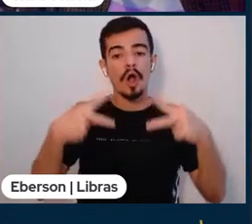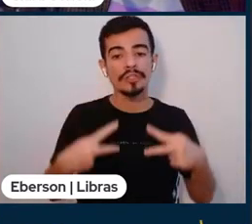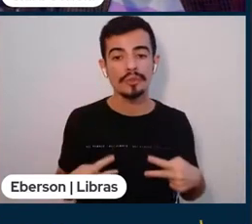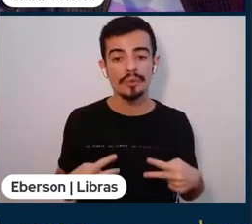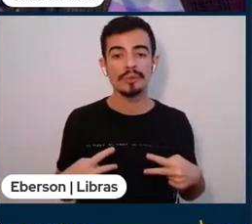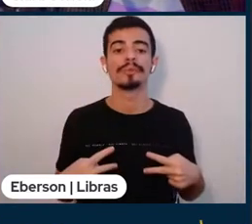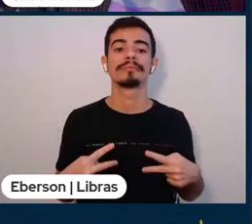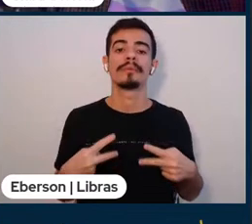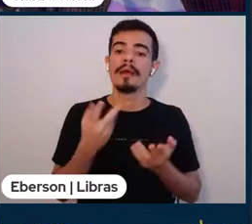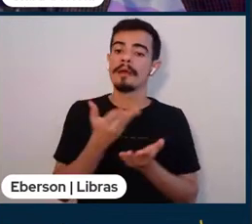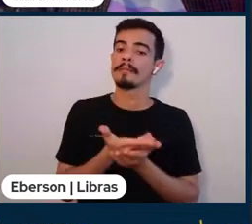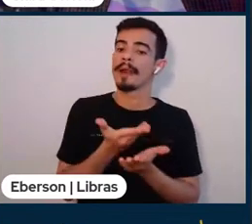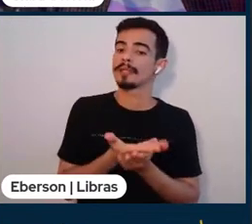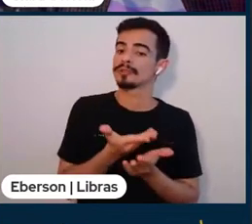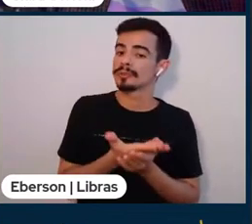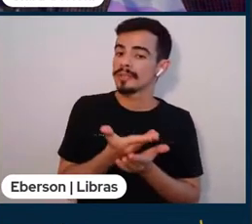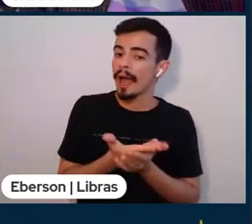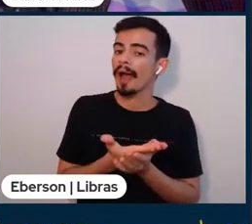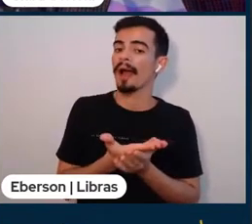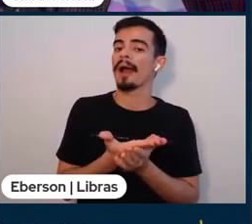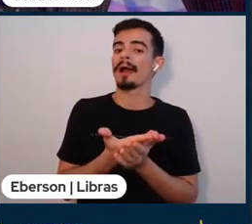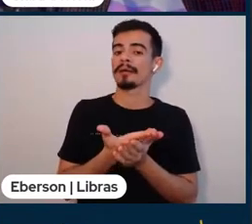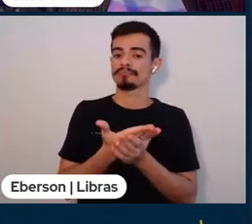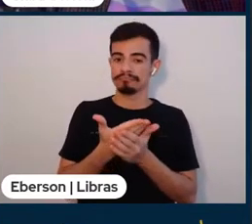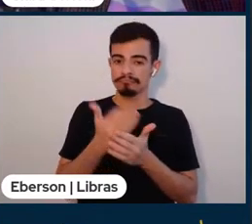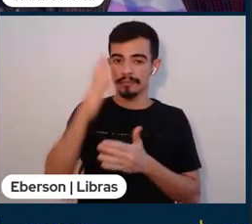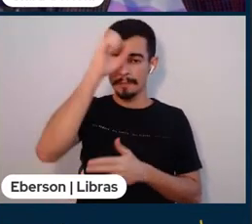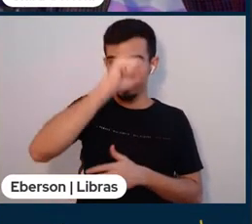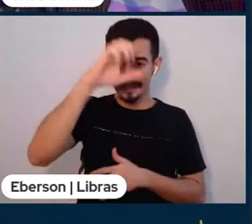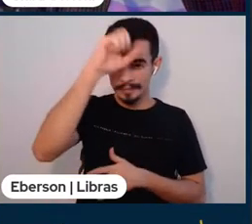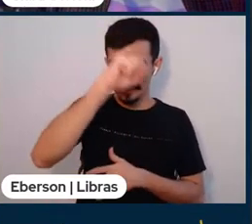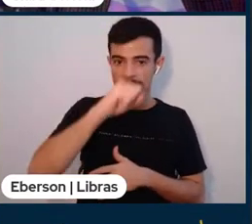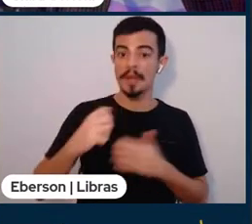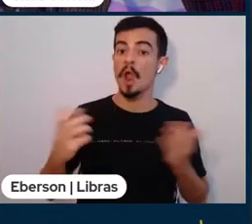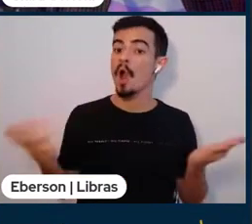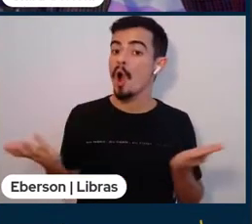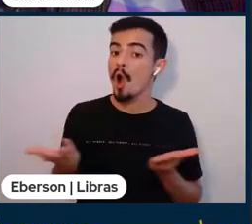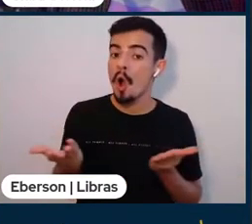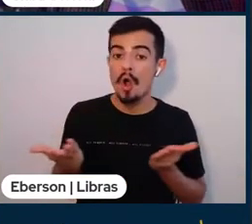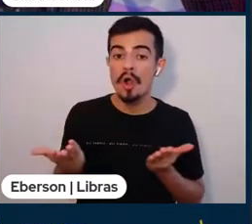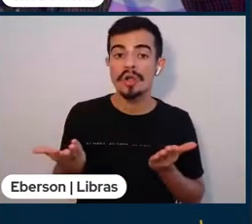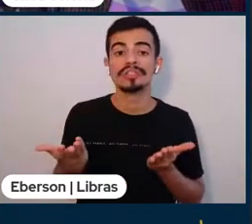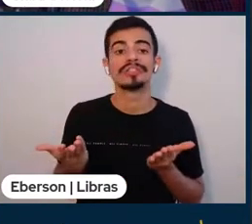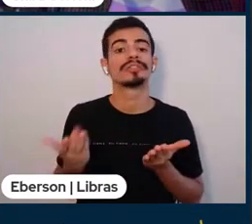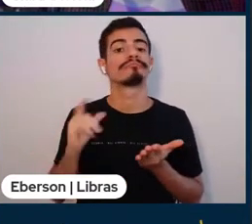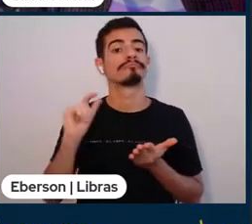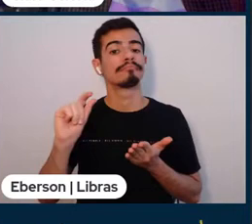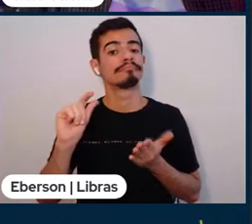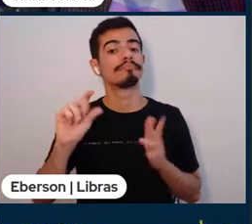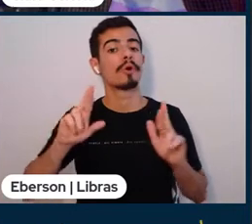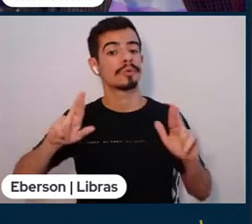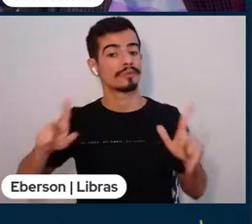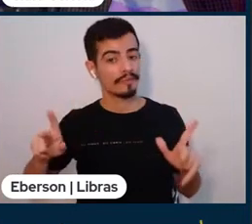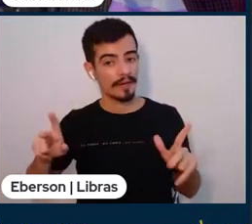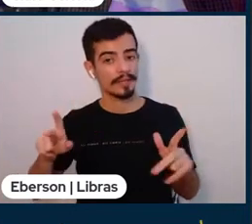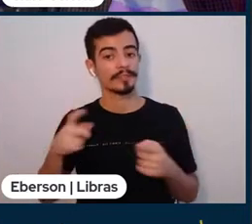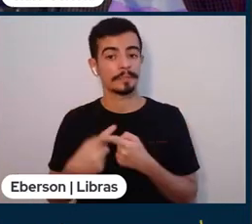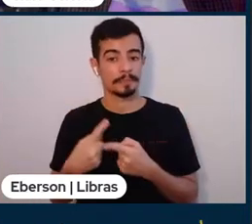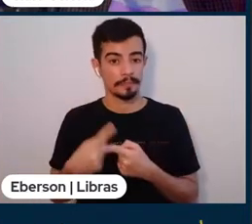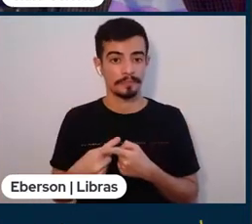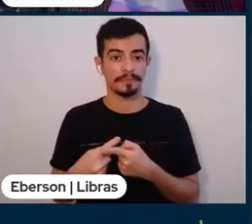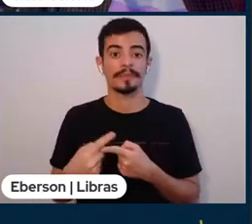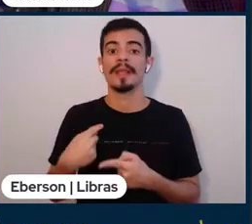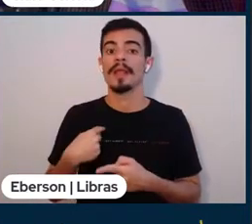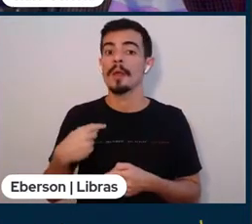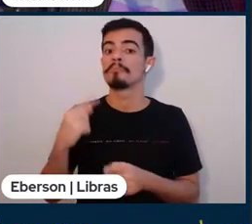para estudá-las, né? Para aprender sobre elas. Hoje eu parto de um princípio diferente. Eu busco um